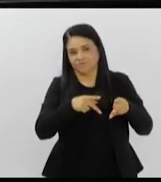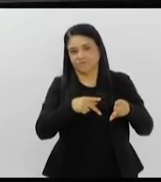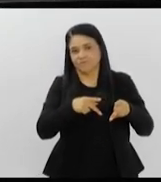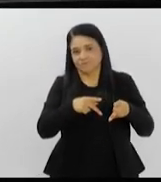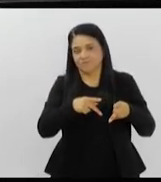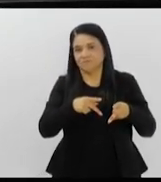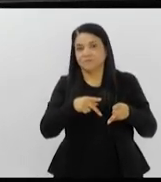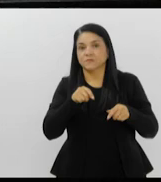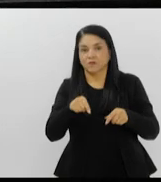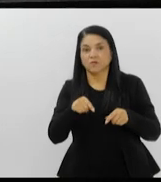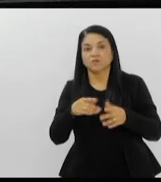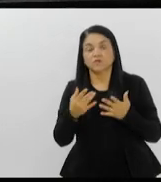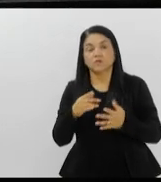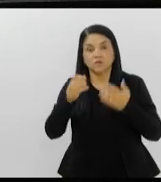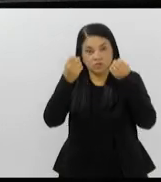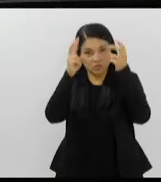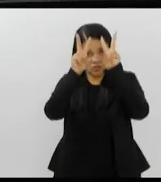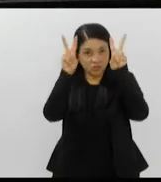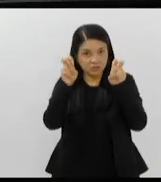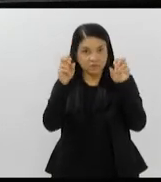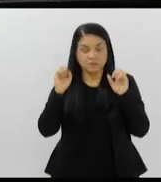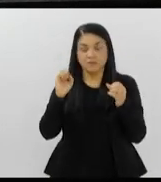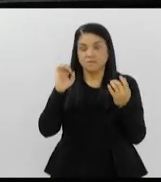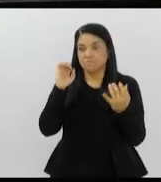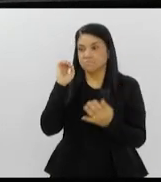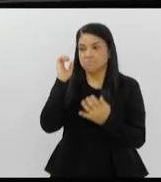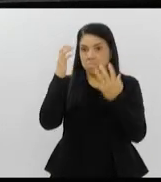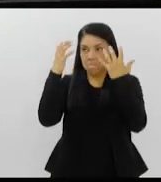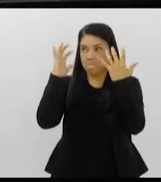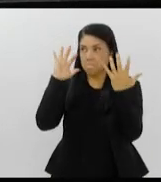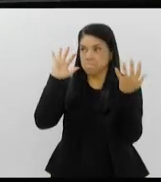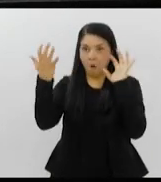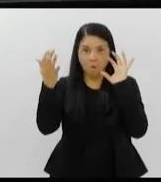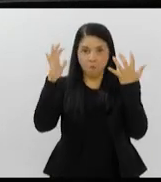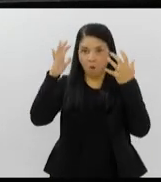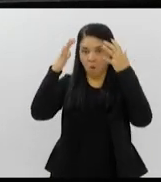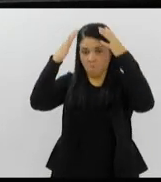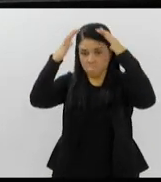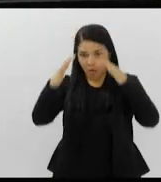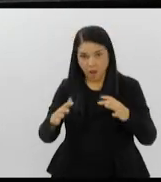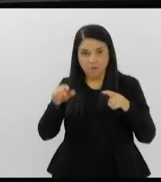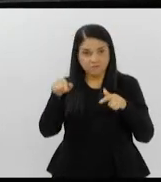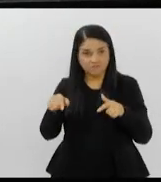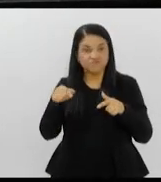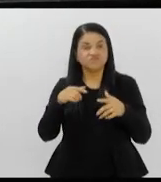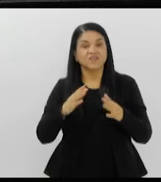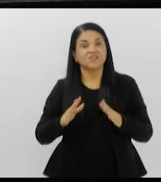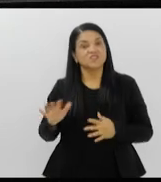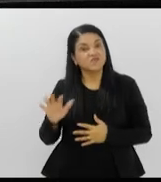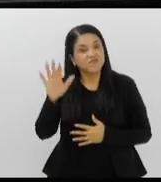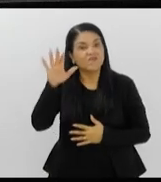quando falamos dos desastres socioambientais da região serrana, são as favelas da região serrana que são